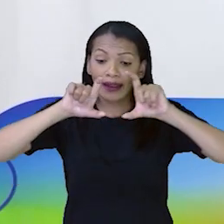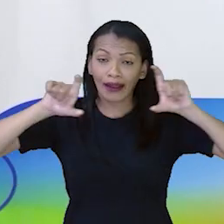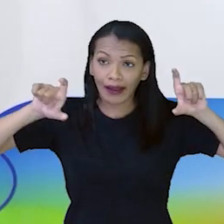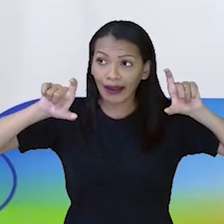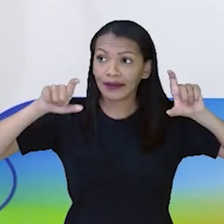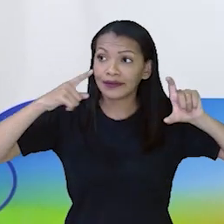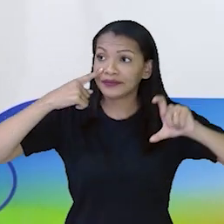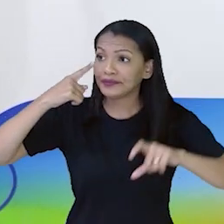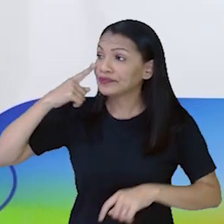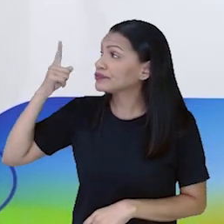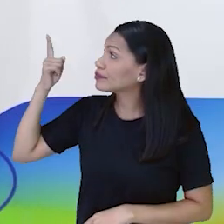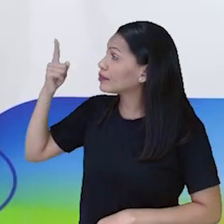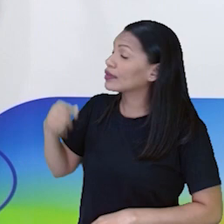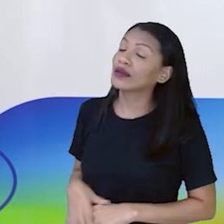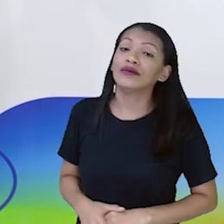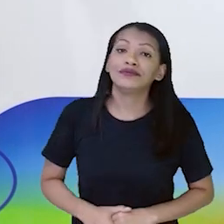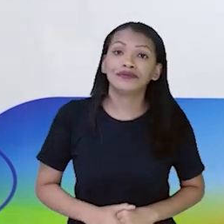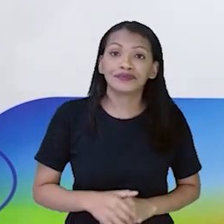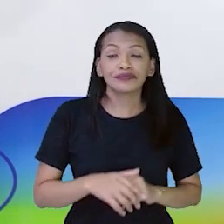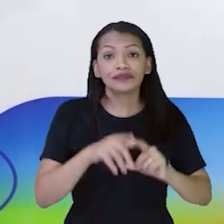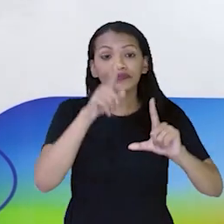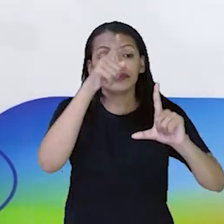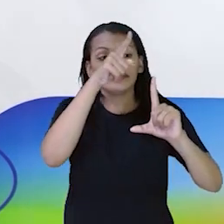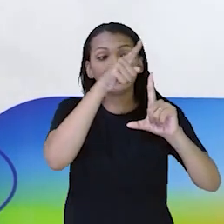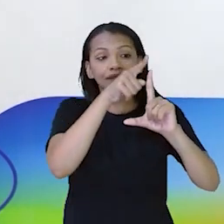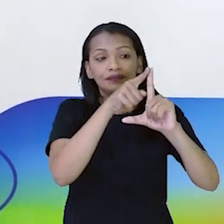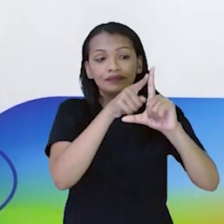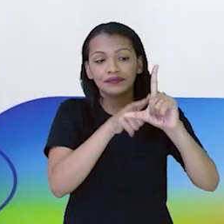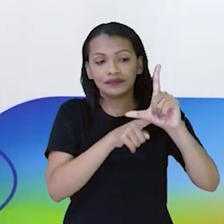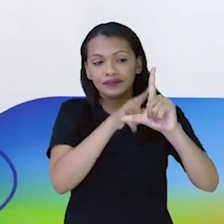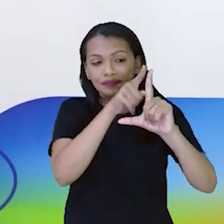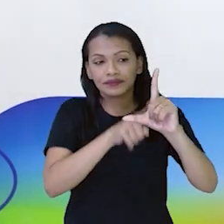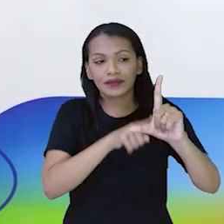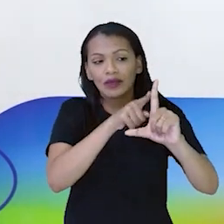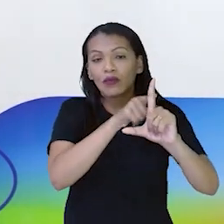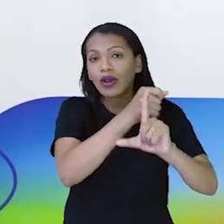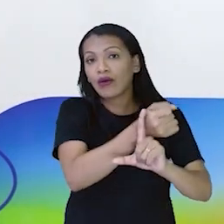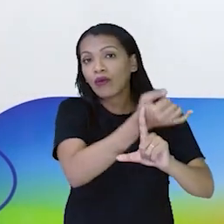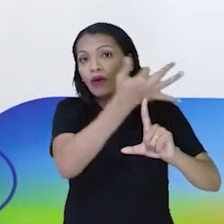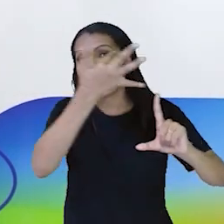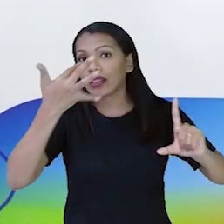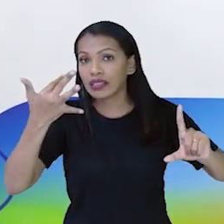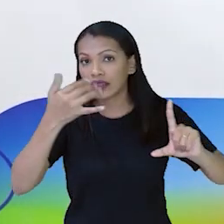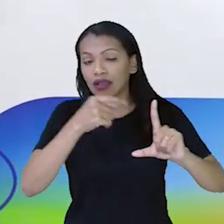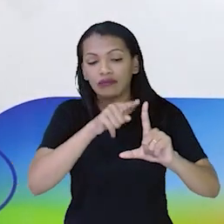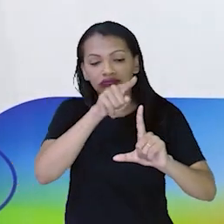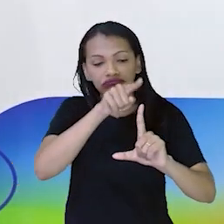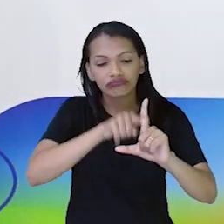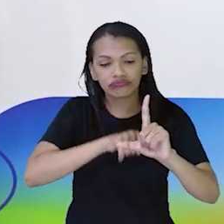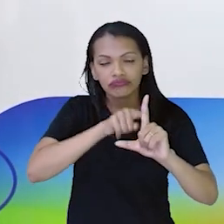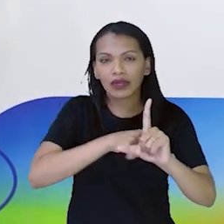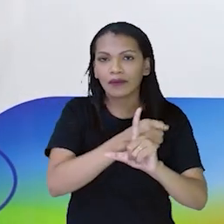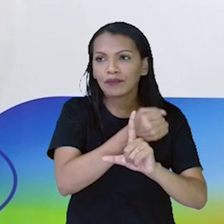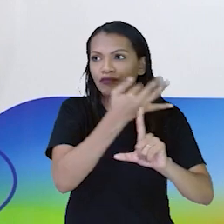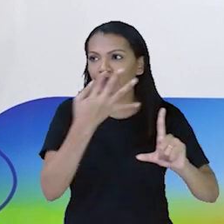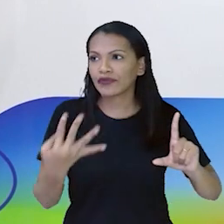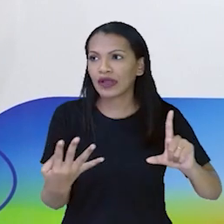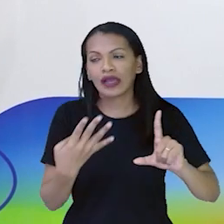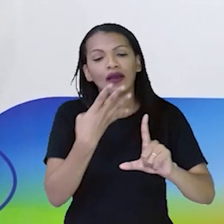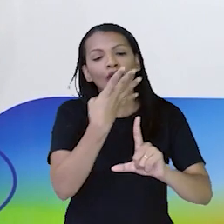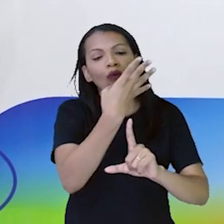pezinha, que é a minha coluna, vai ser a questão da quantidade. Então, eu vou colocar ó,